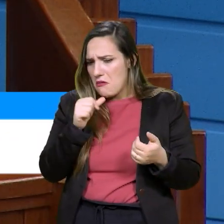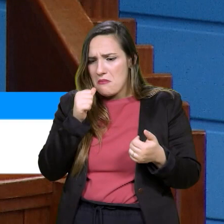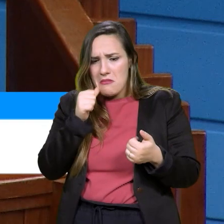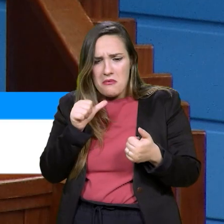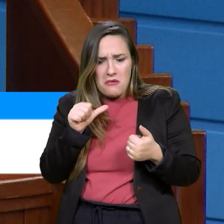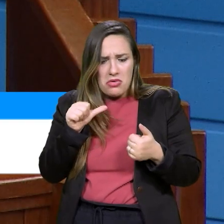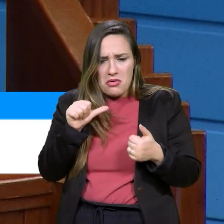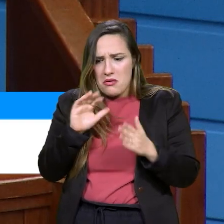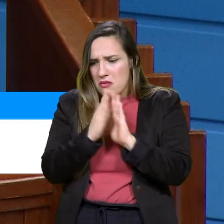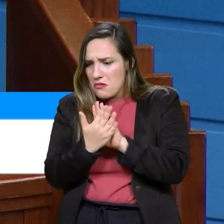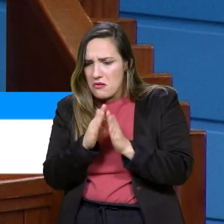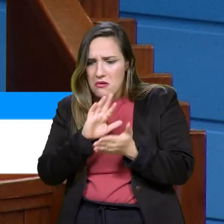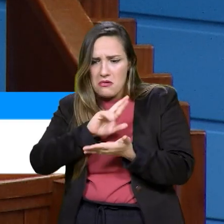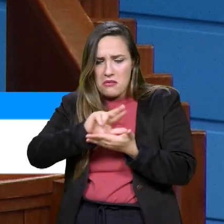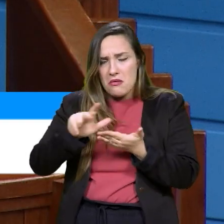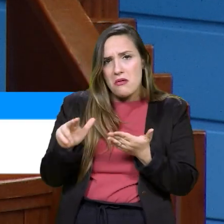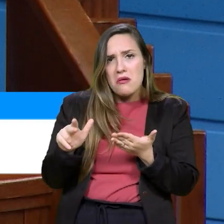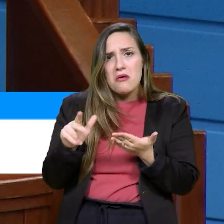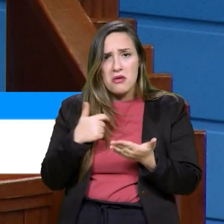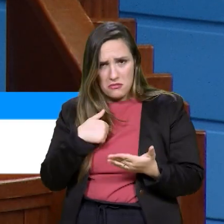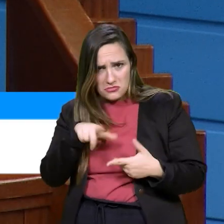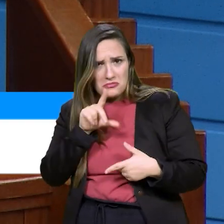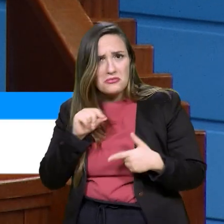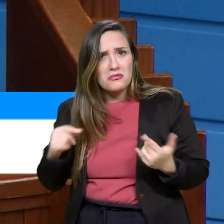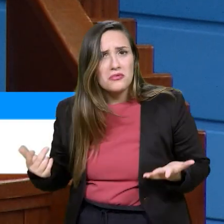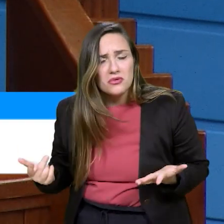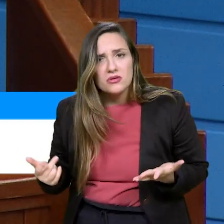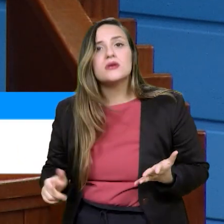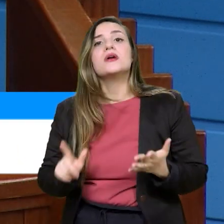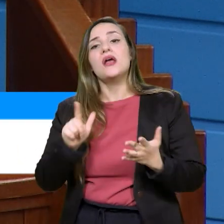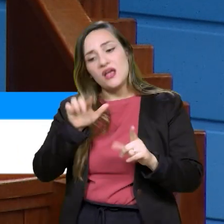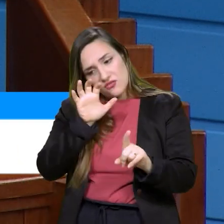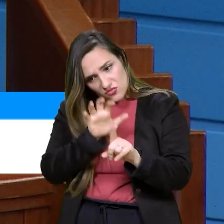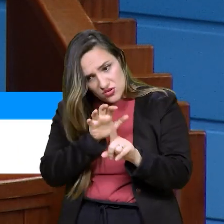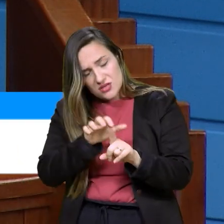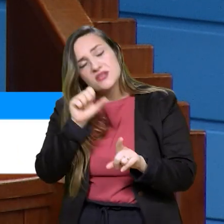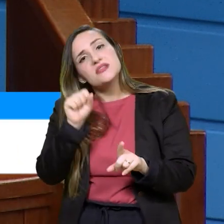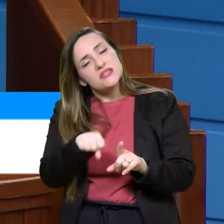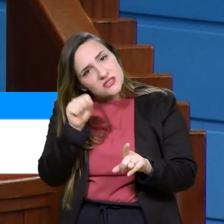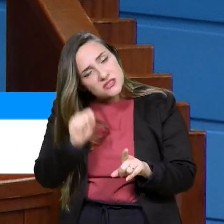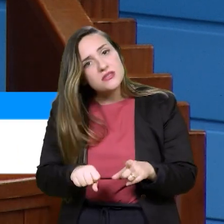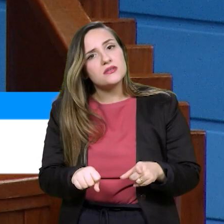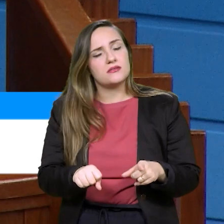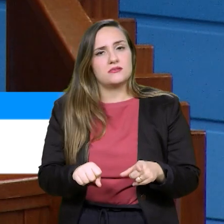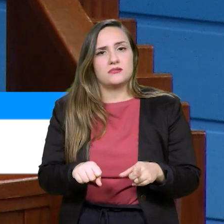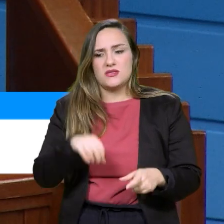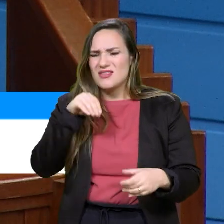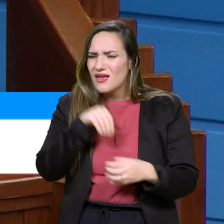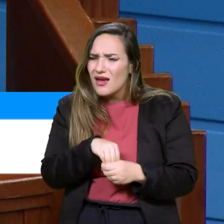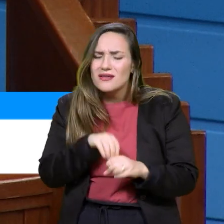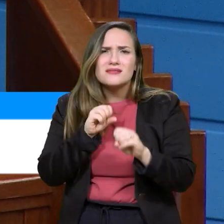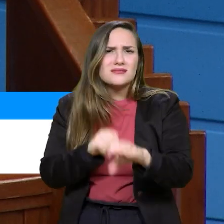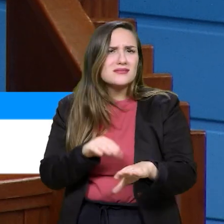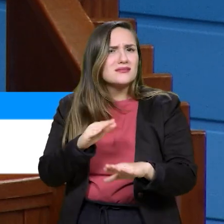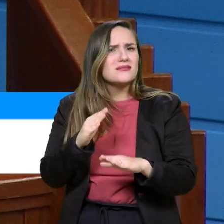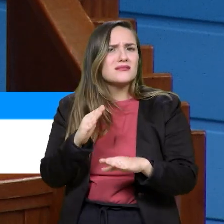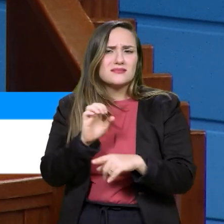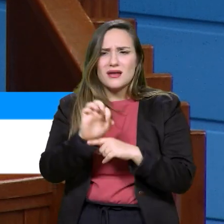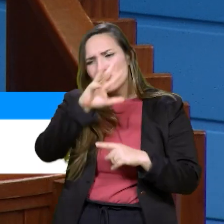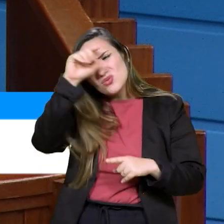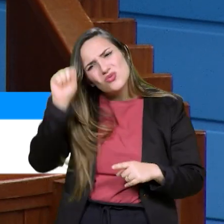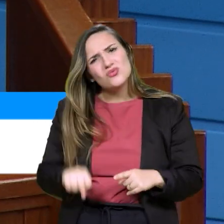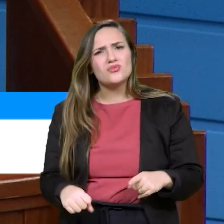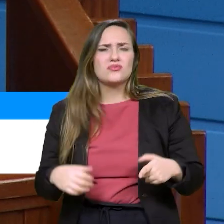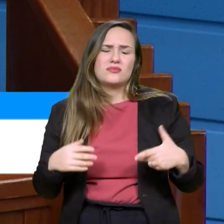Ela pode escolher esse gênero. Pessoal, isso aqui é ideologia de gênero pura no ensino do